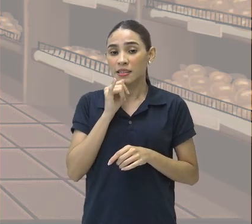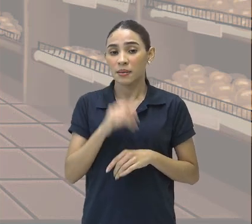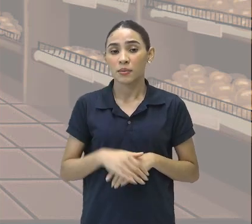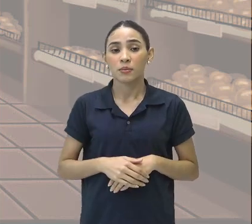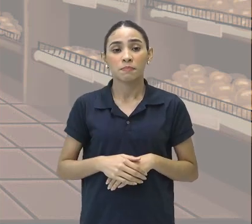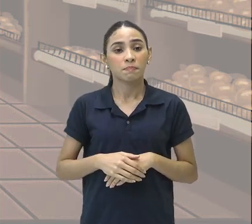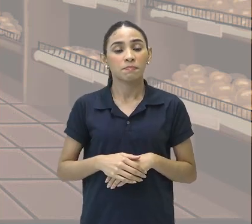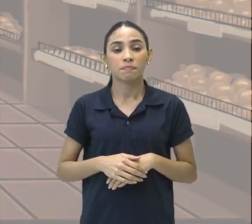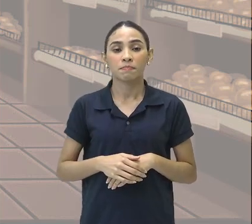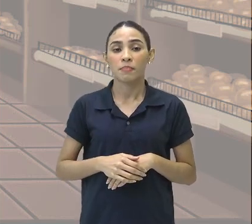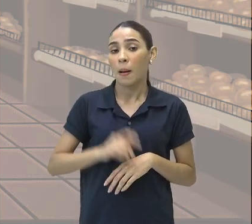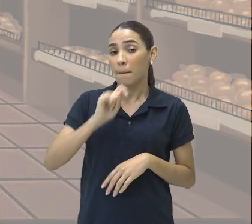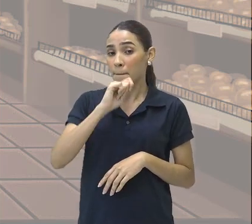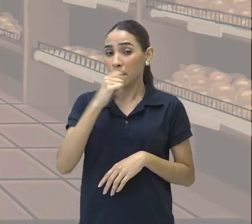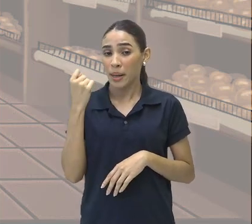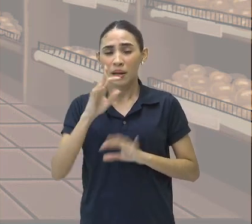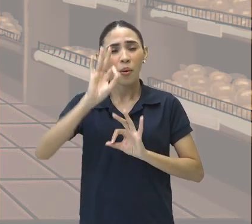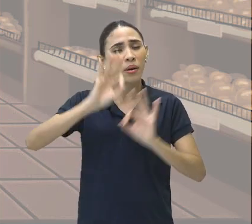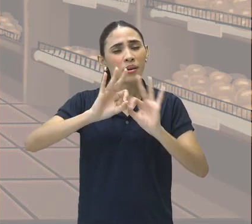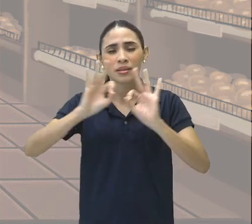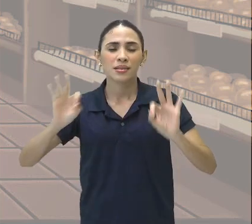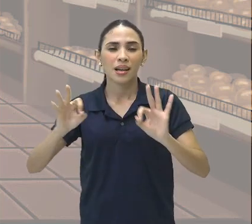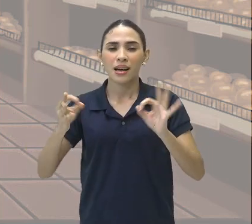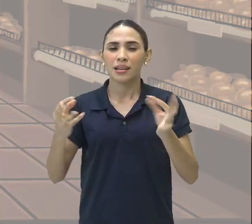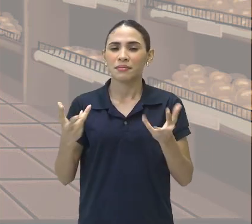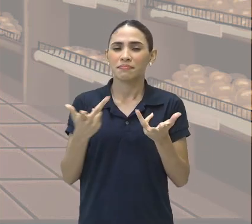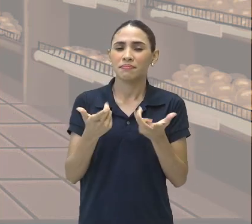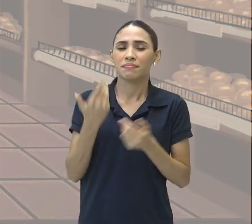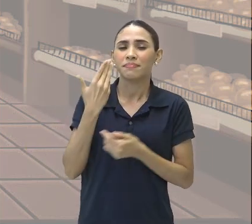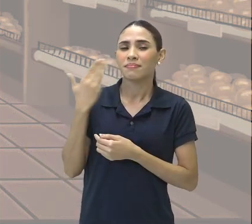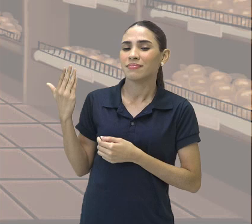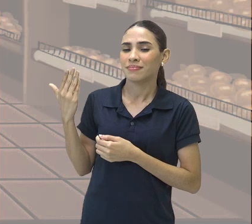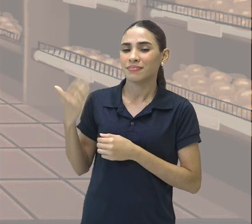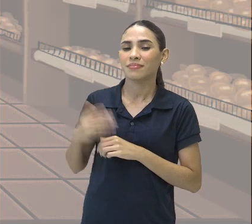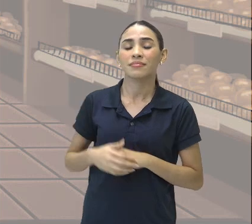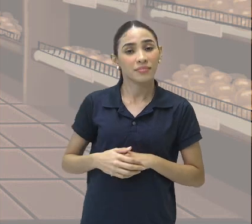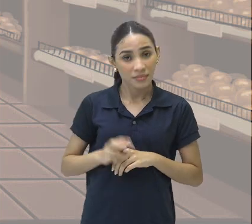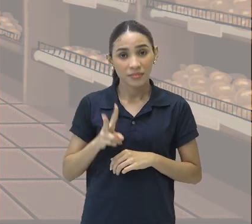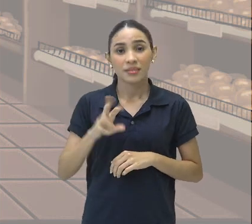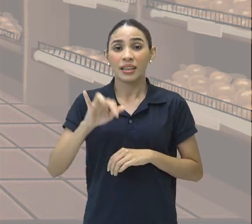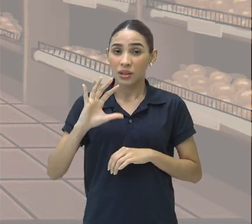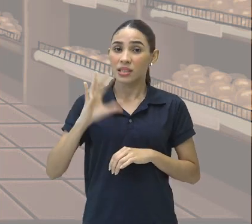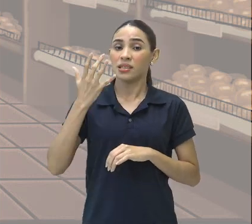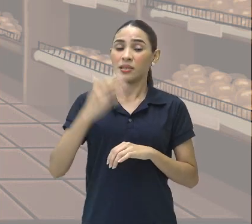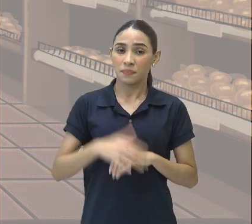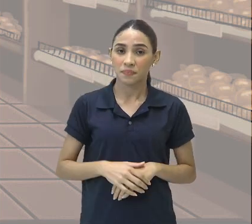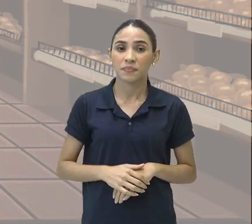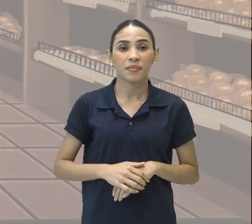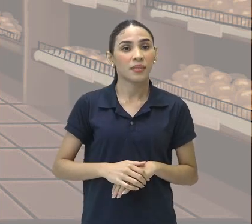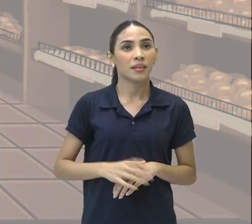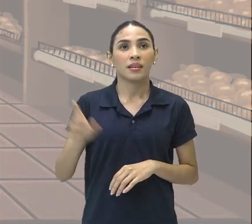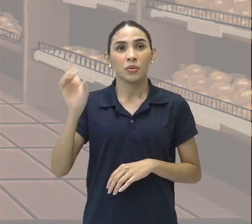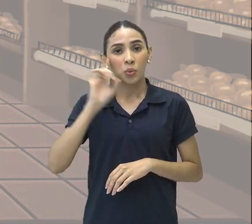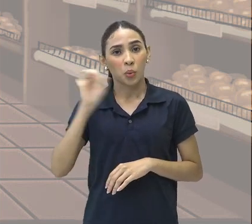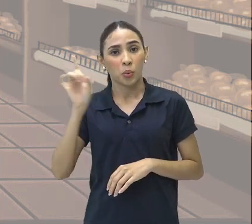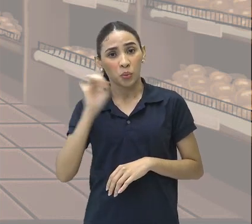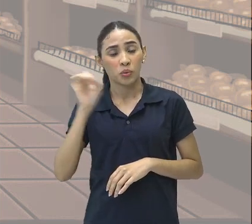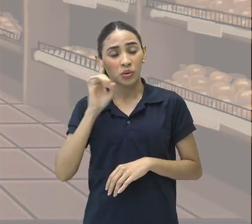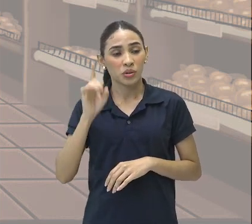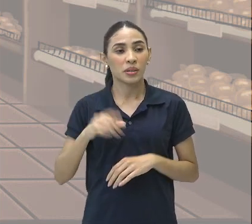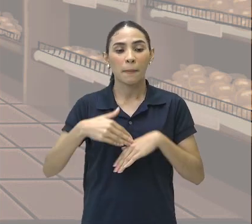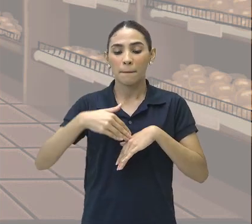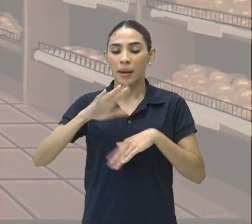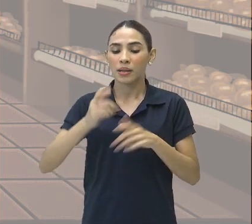de uma padaria, né, que já está toda prontinha aqui, inclusive, né, elas vão acontecendo. Né, cada dia mais, elas